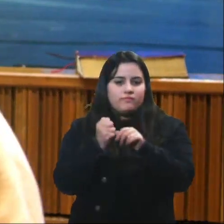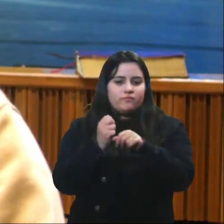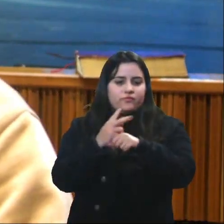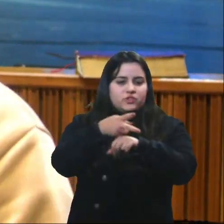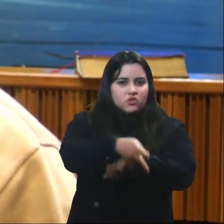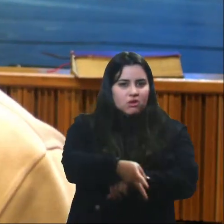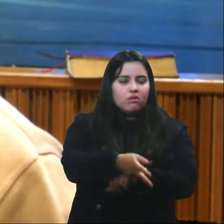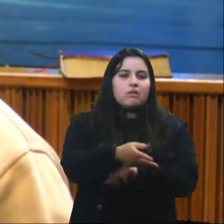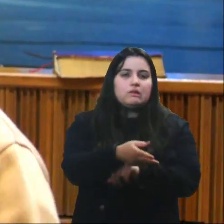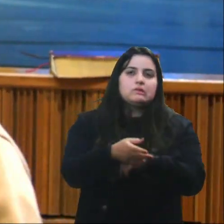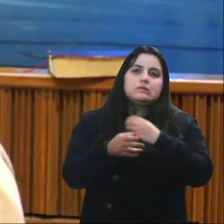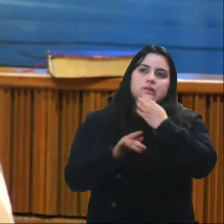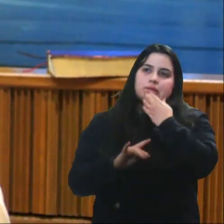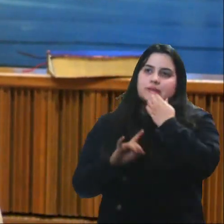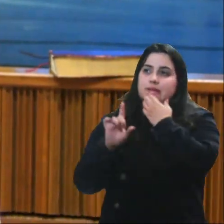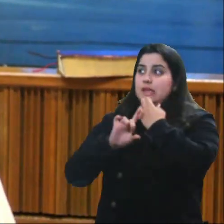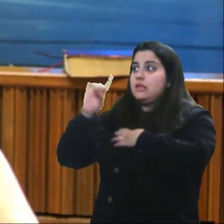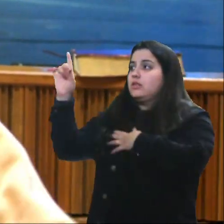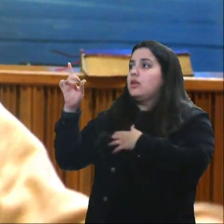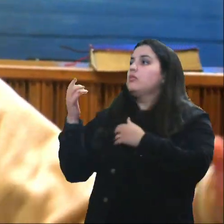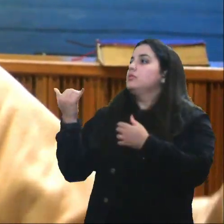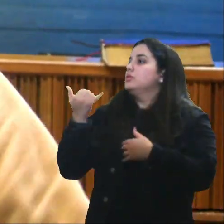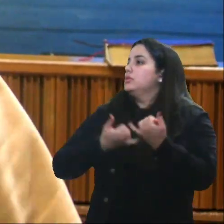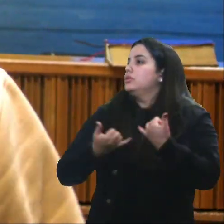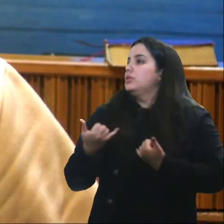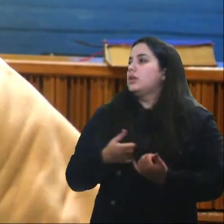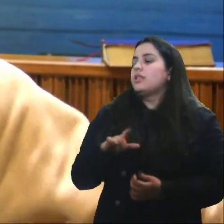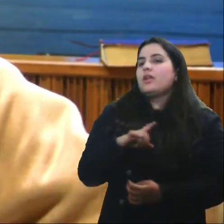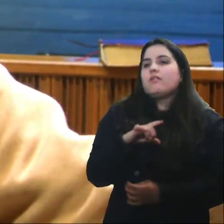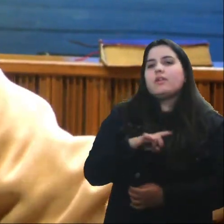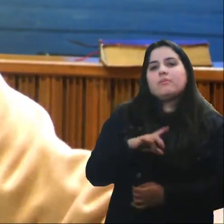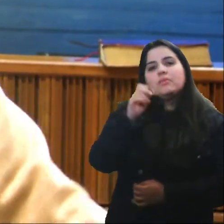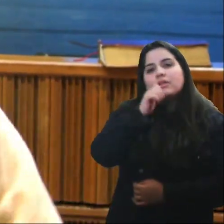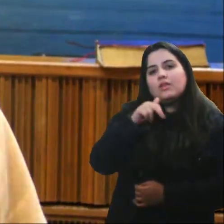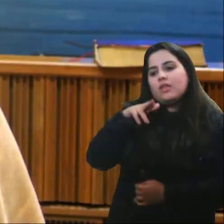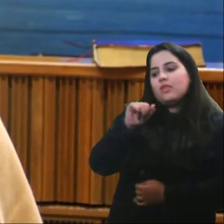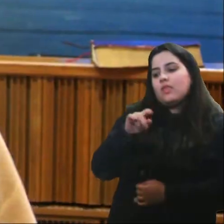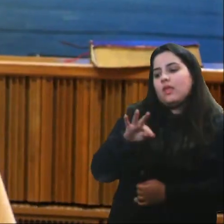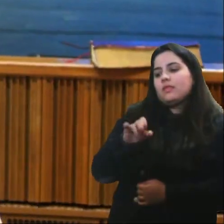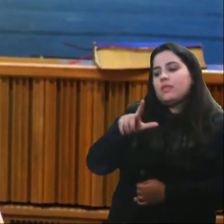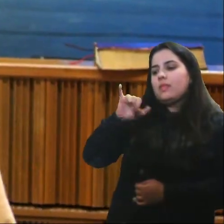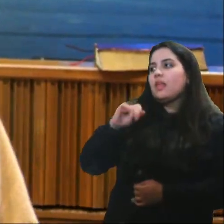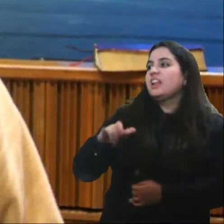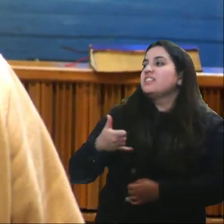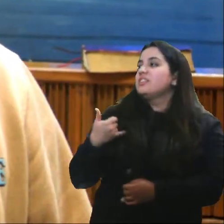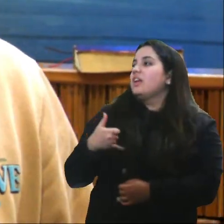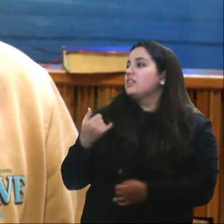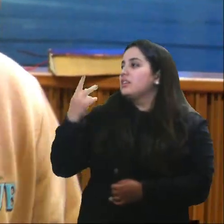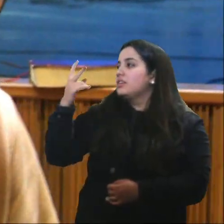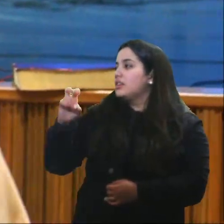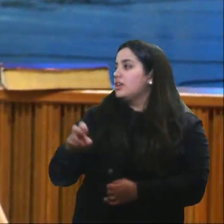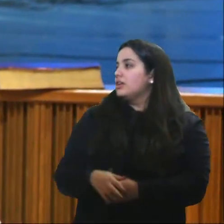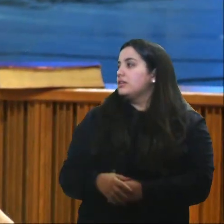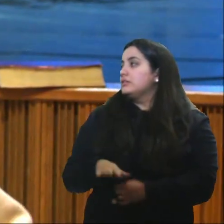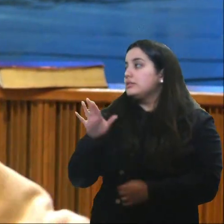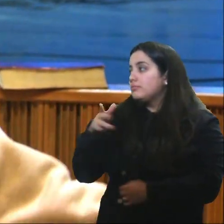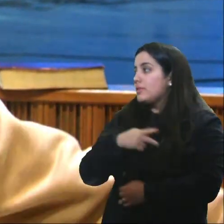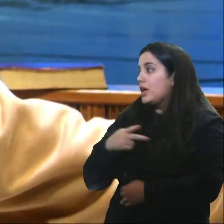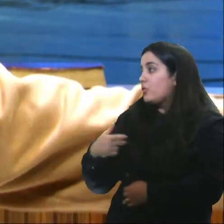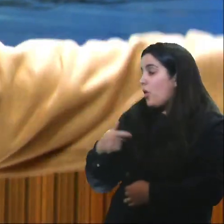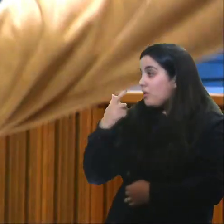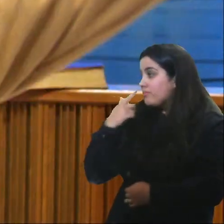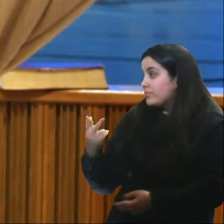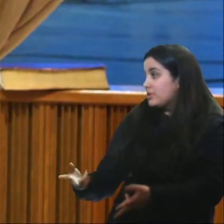Deus começou a falar com a gente. A Natália veio falar comigo, ela tinha 15 anos. Ela falou, pastor, eu vi esse